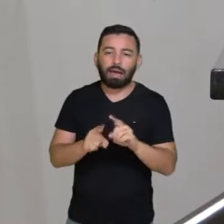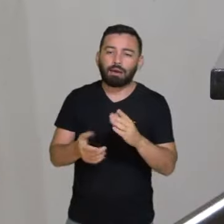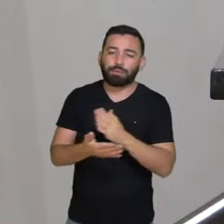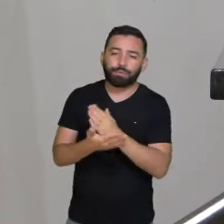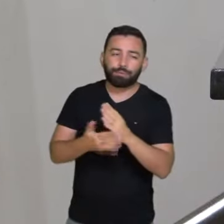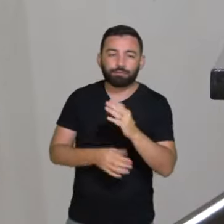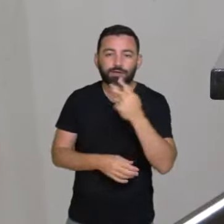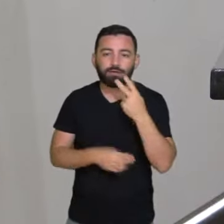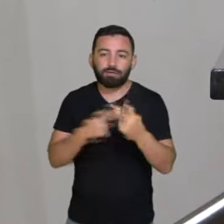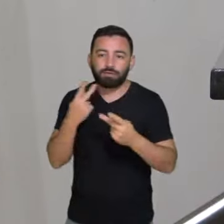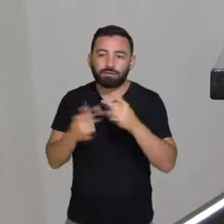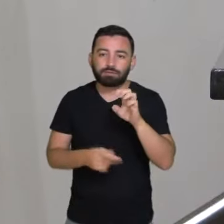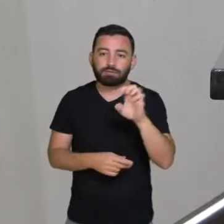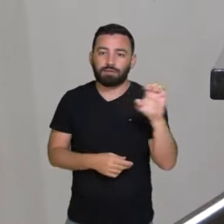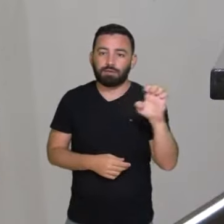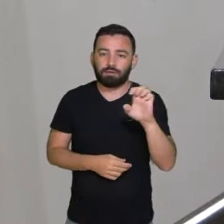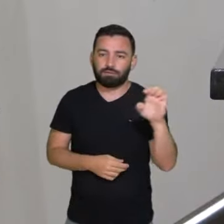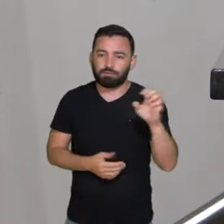esquerda,